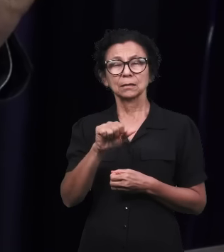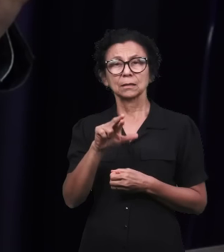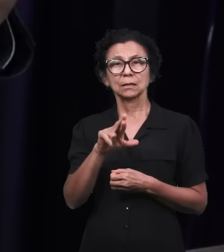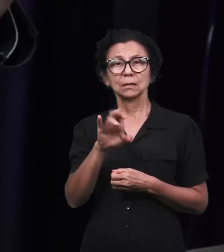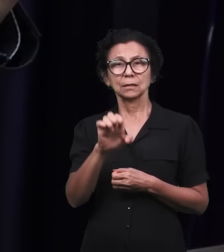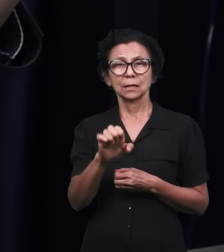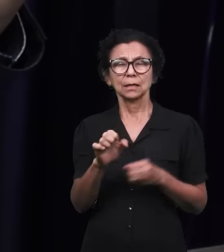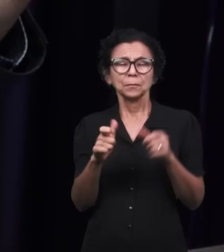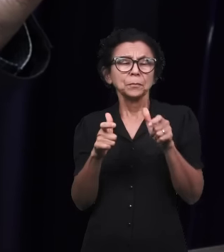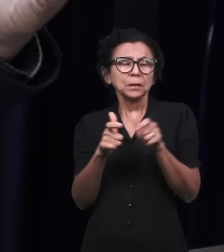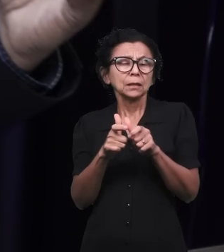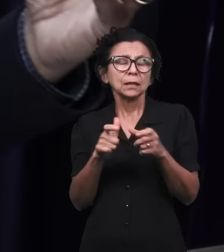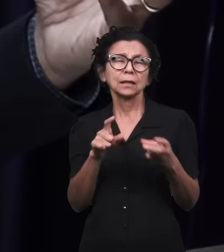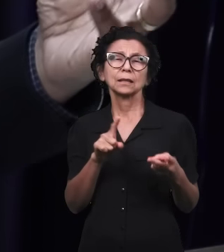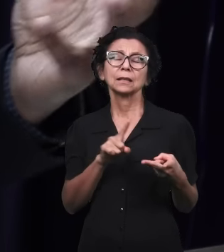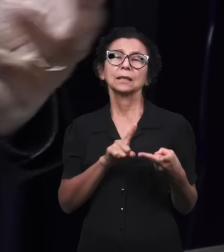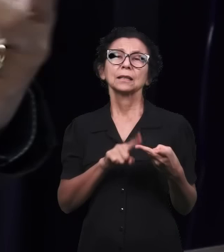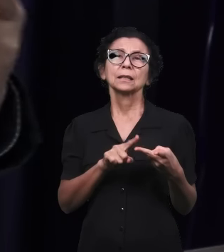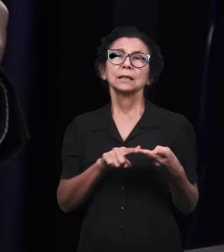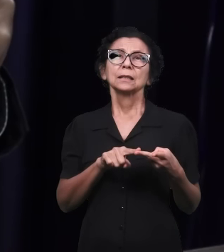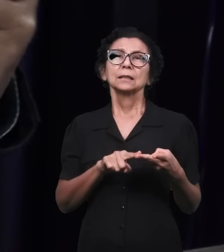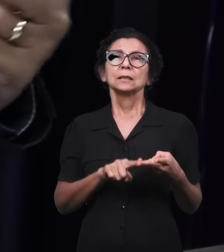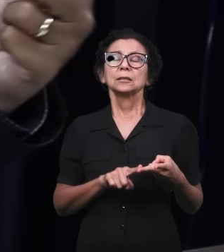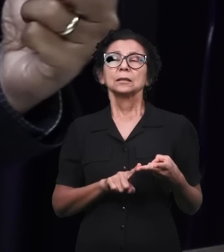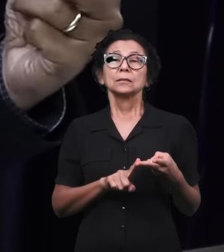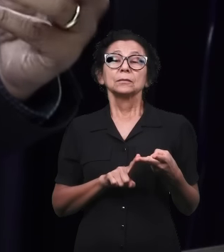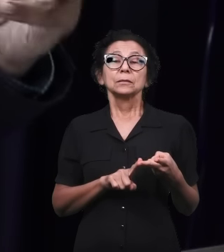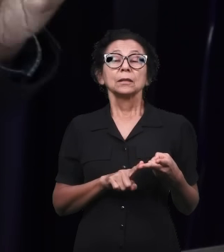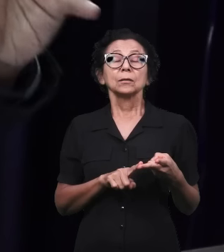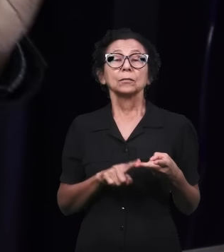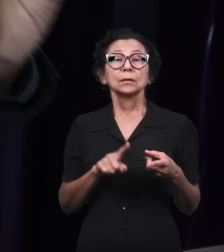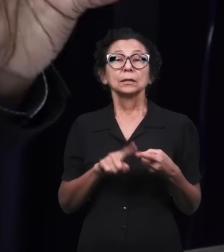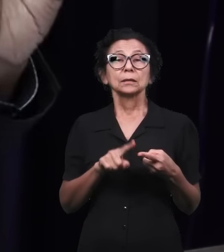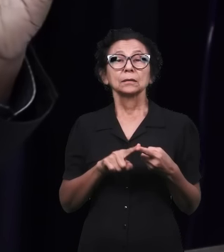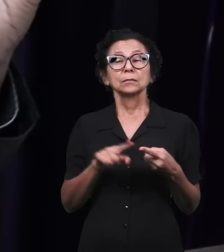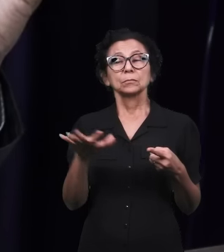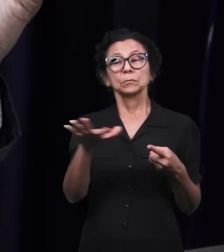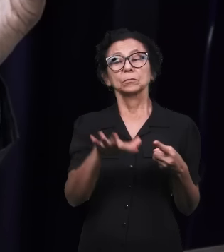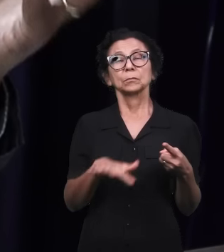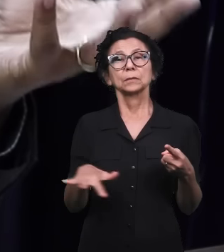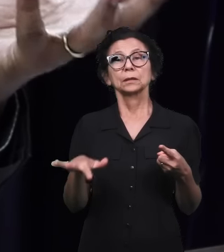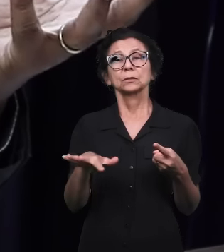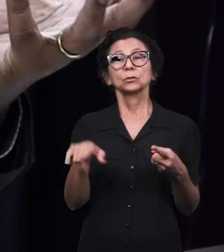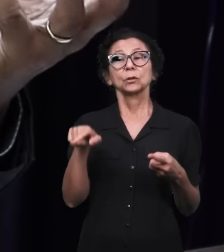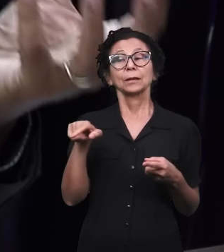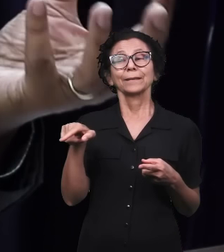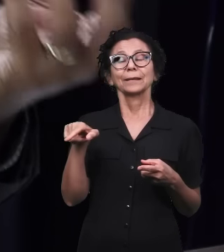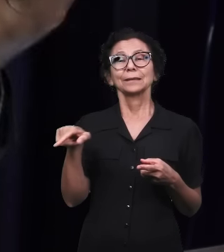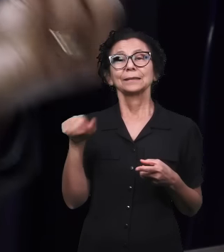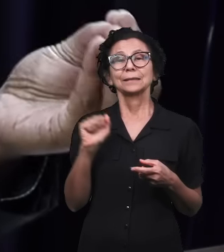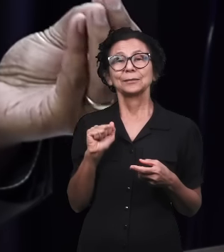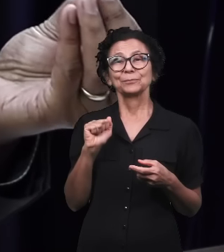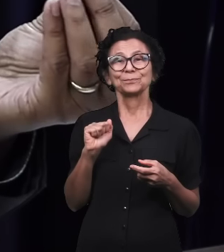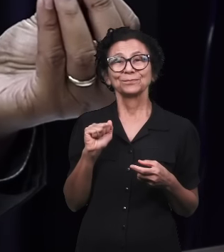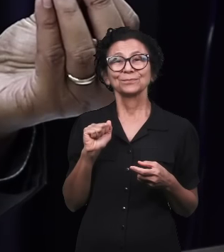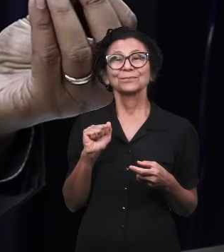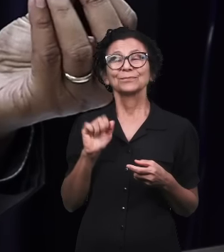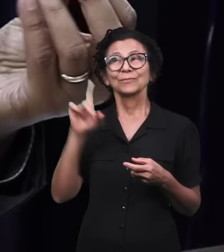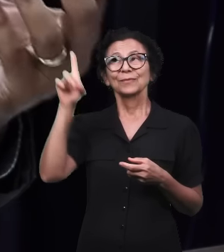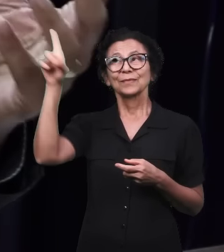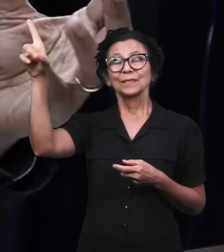adiante, Então era uma região, mas ali estava o projeto de Deus